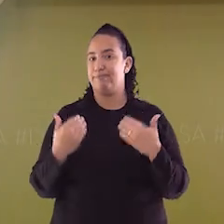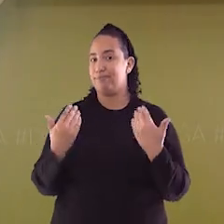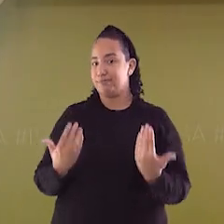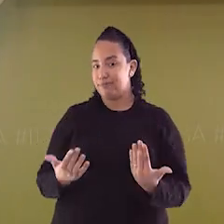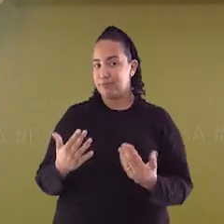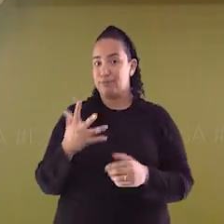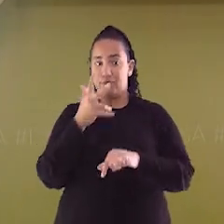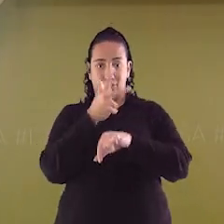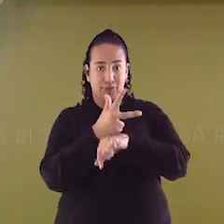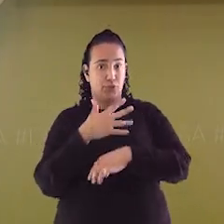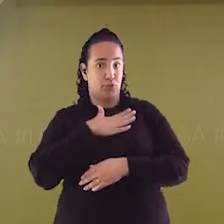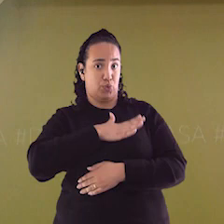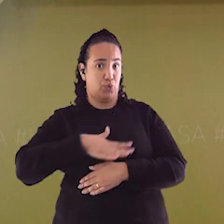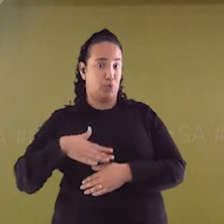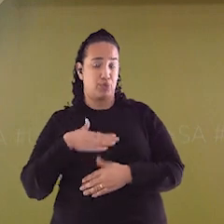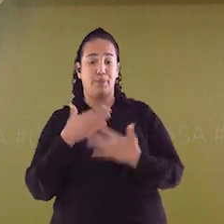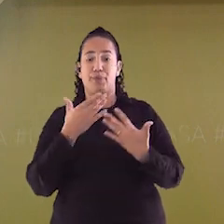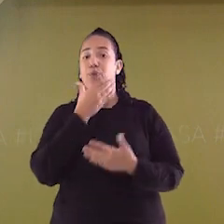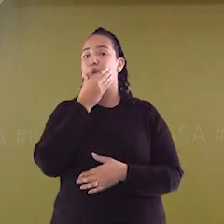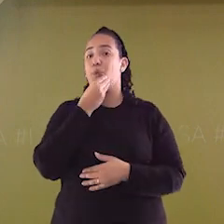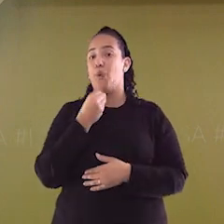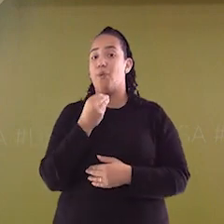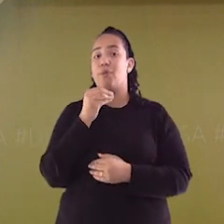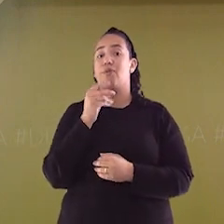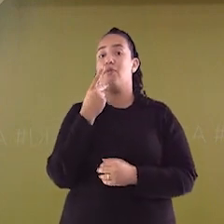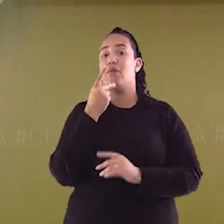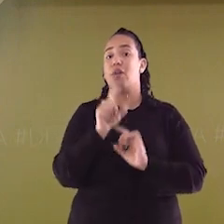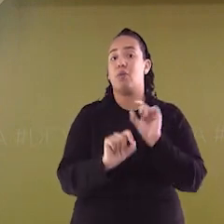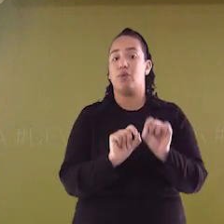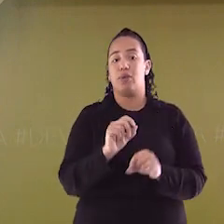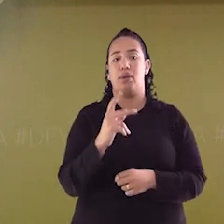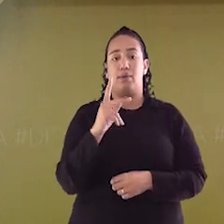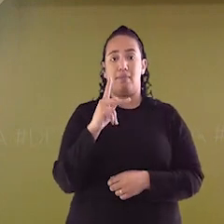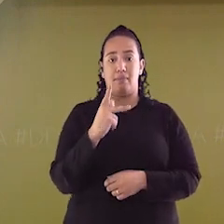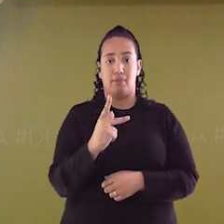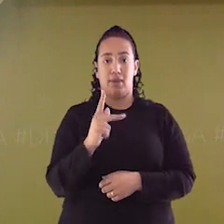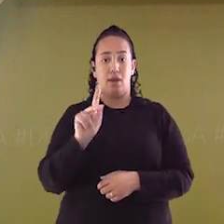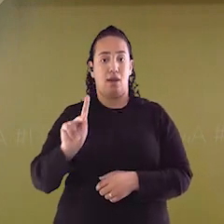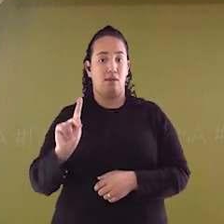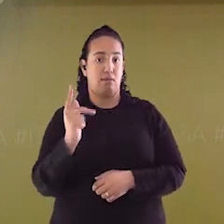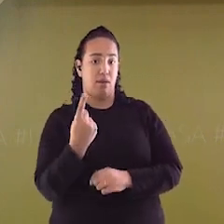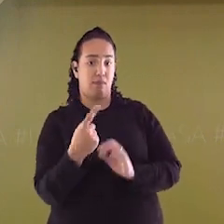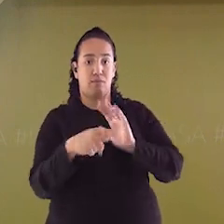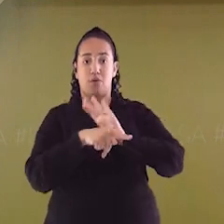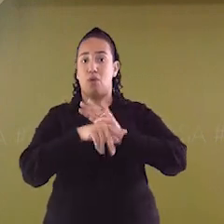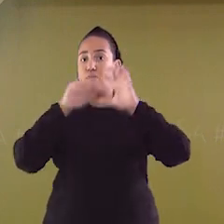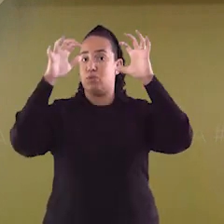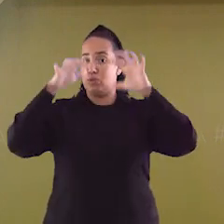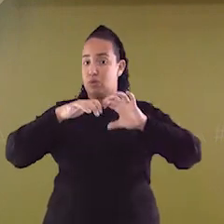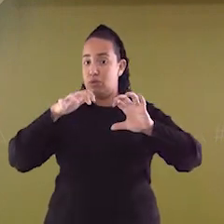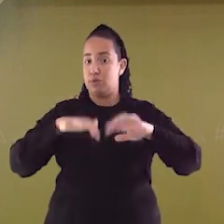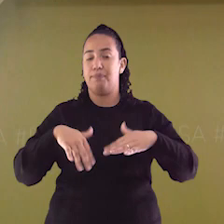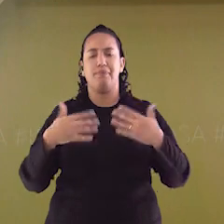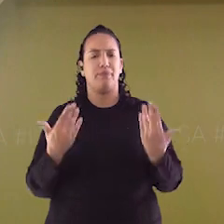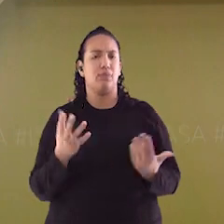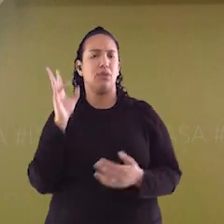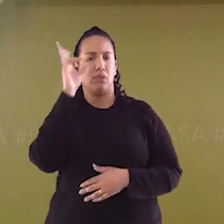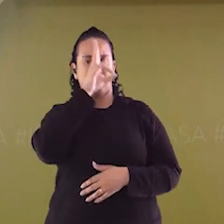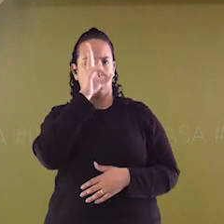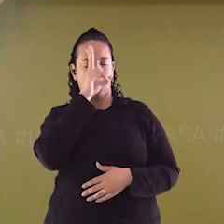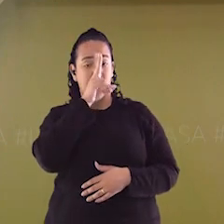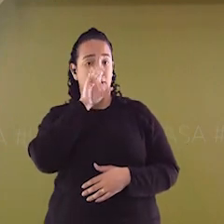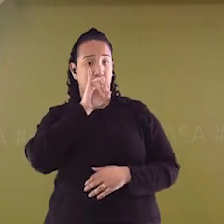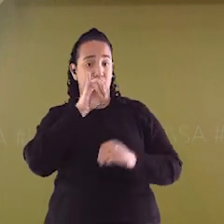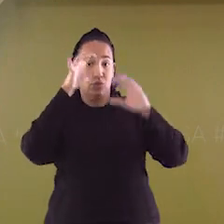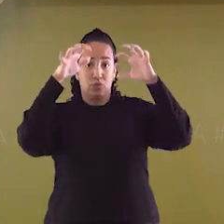E aí, curtiram o vídeo? O Iberê, ele fala do pH da chuva. Lembre-se que para a